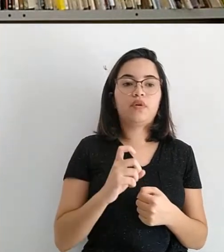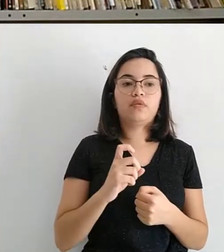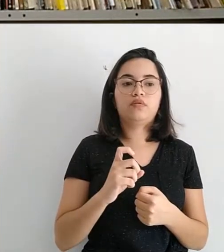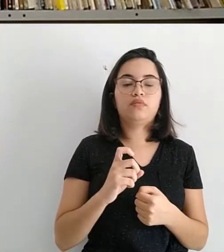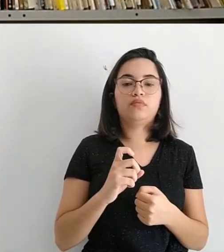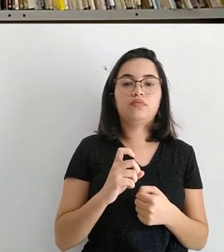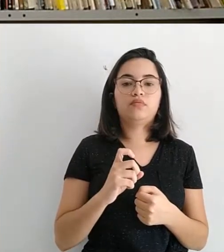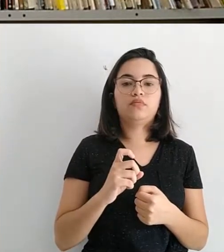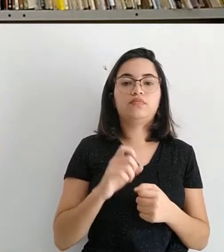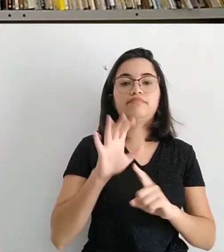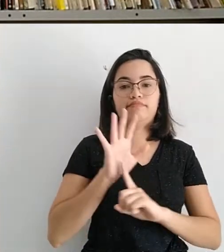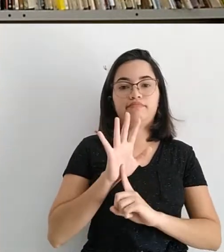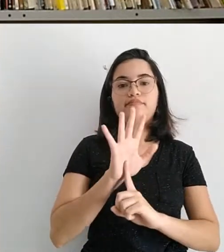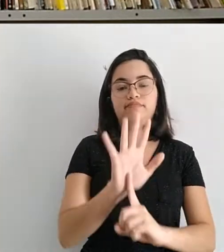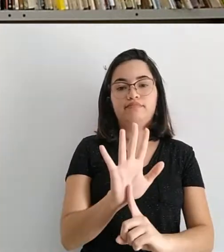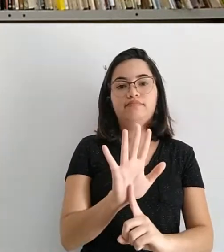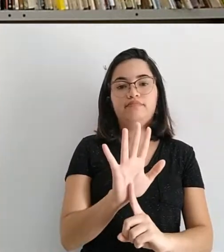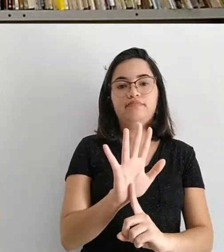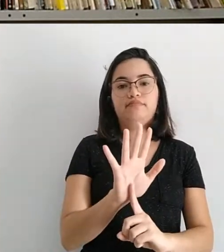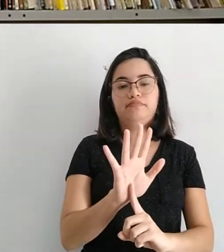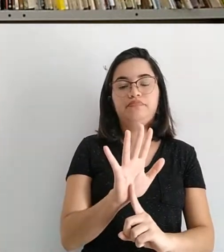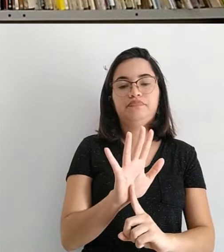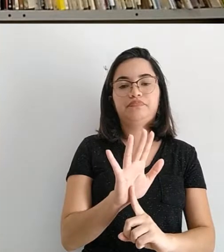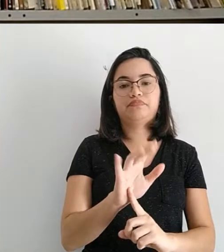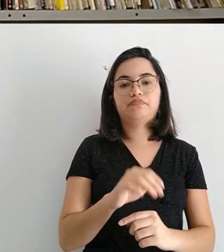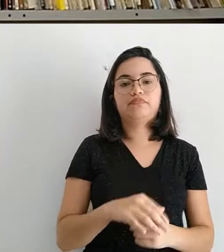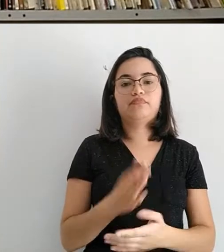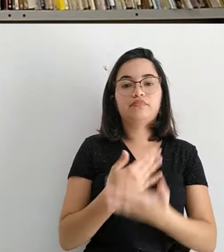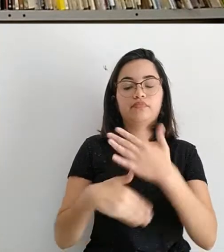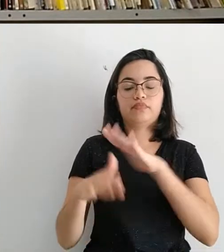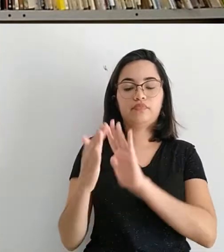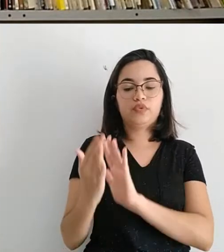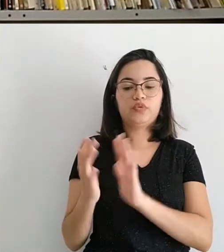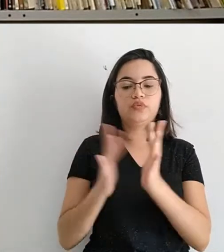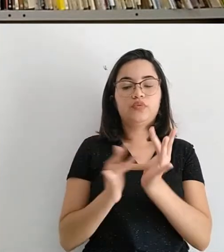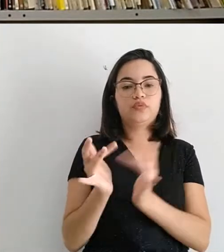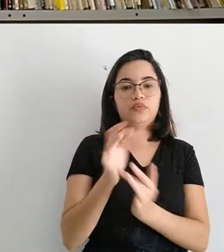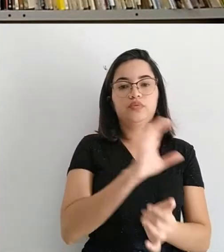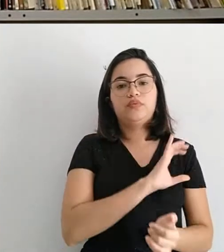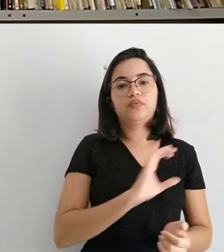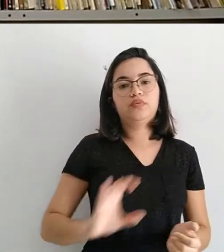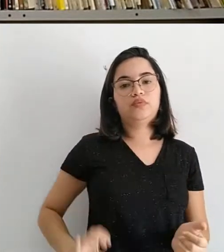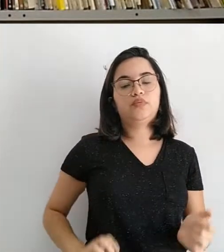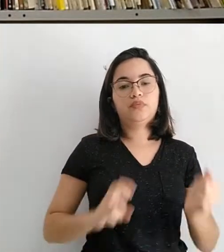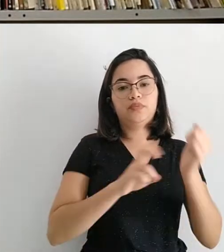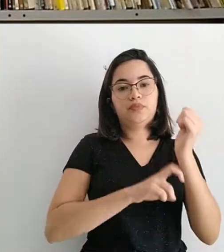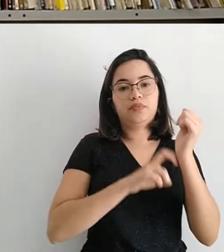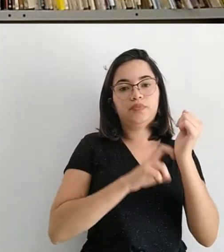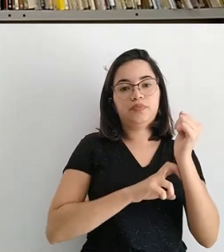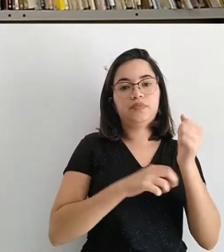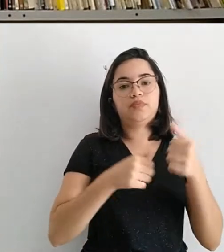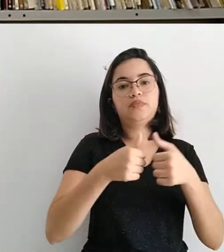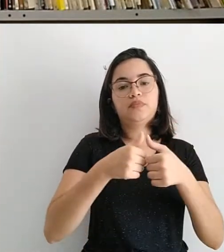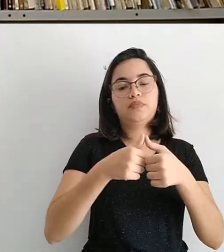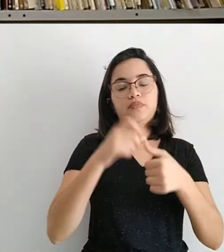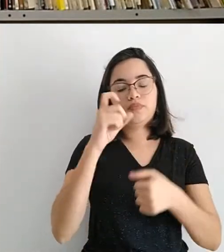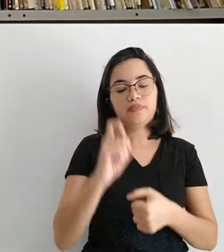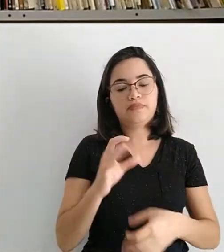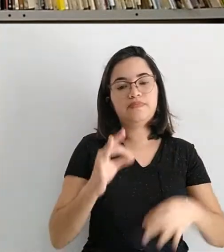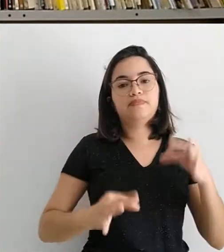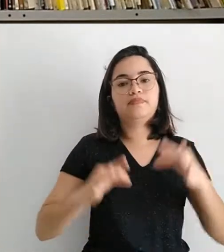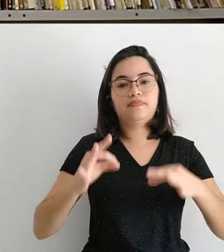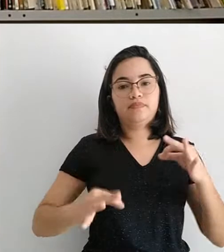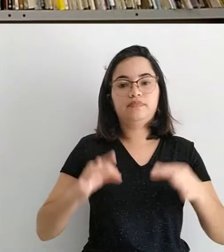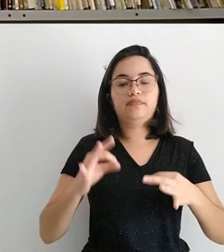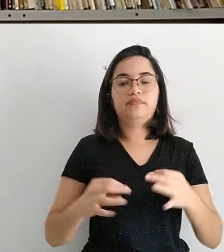tornar notório. E mediante Jesus Cristo, os segredos serão julgados.